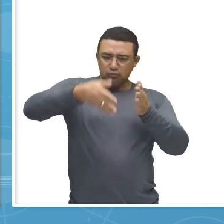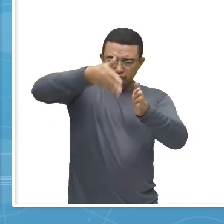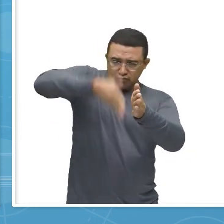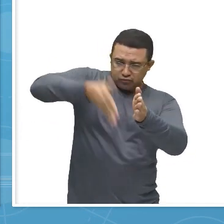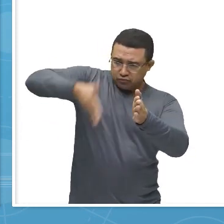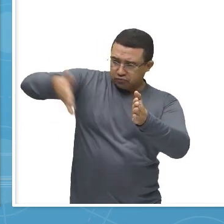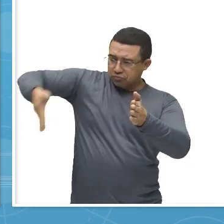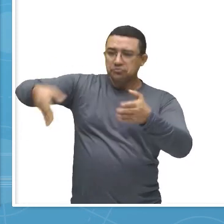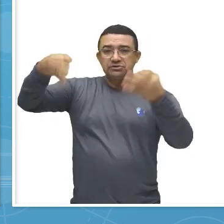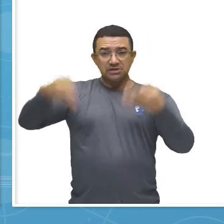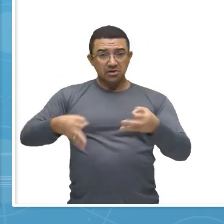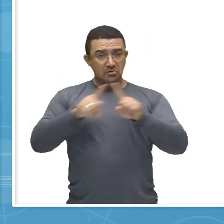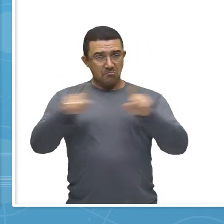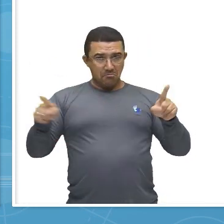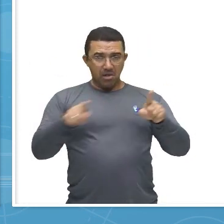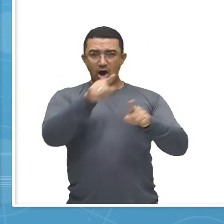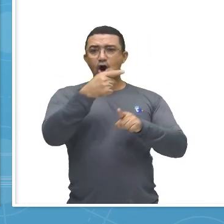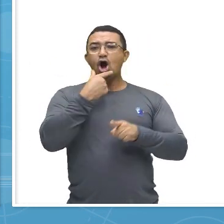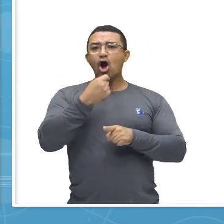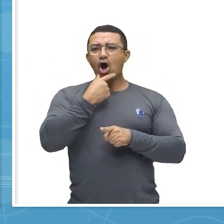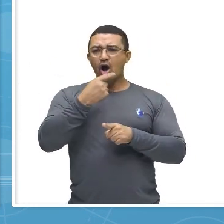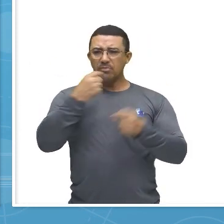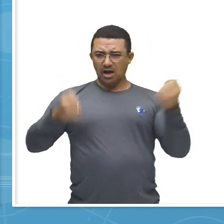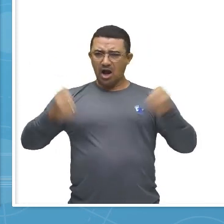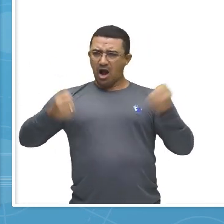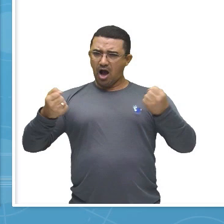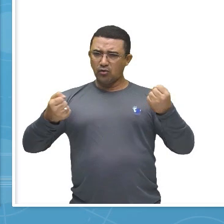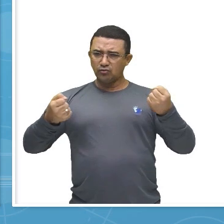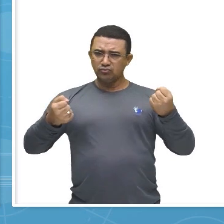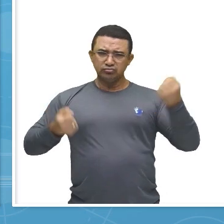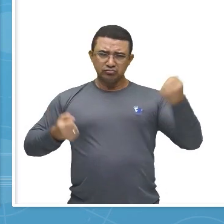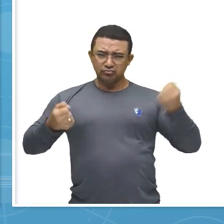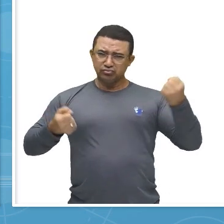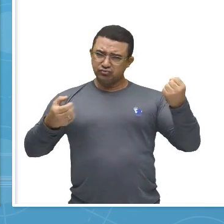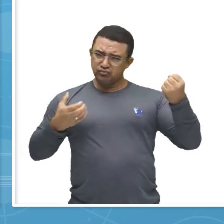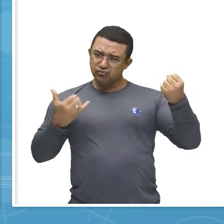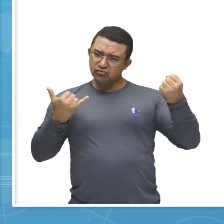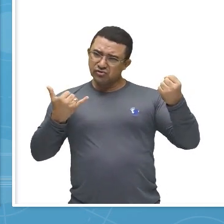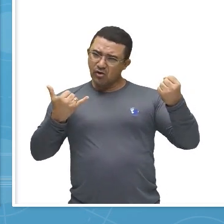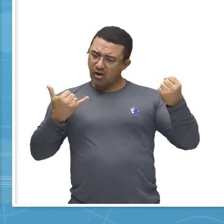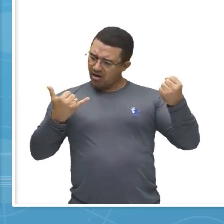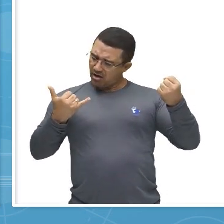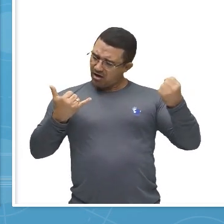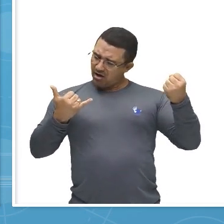pedestre. O motorista aqui, ó, né, que está dirigindo